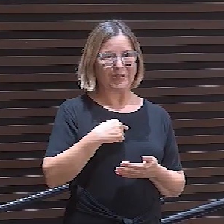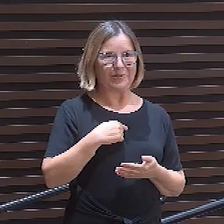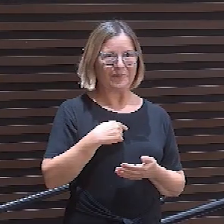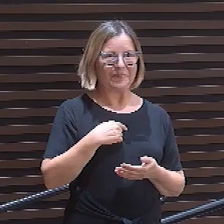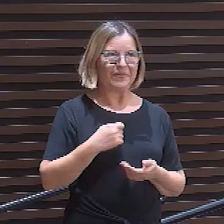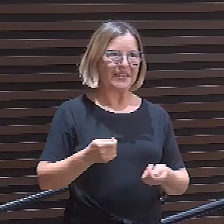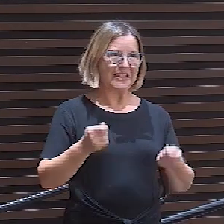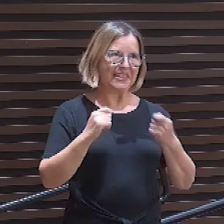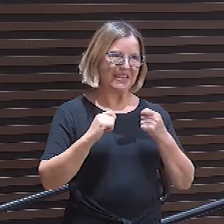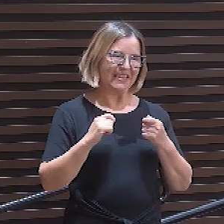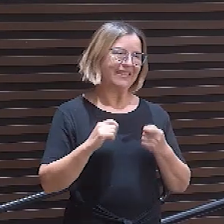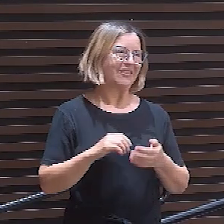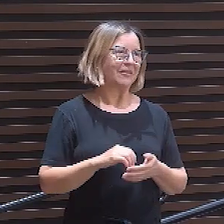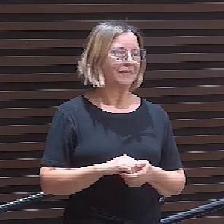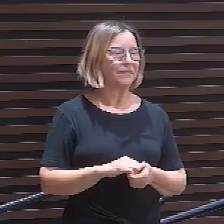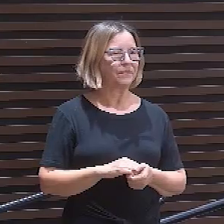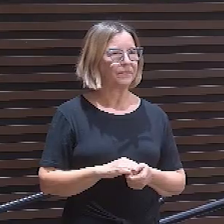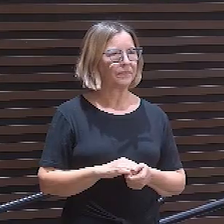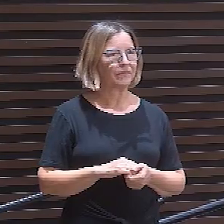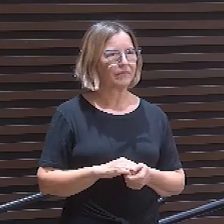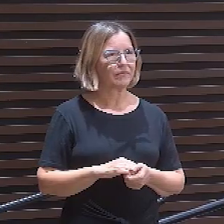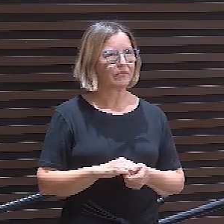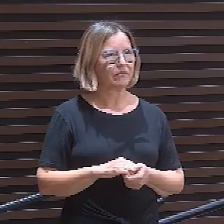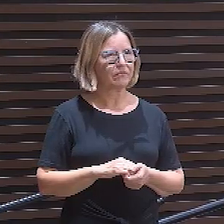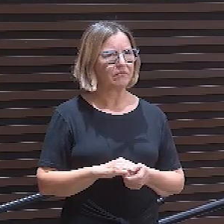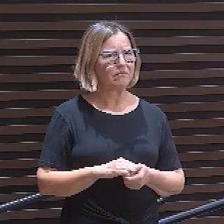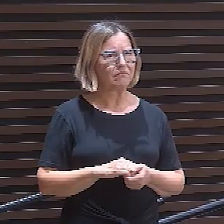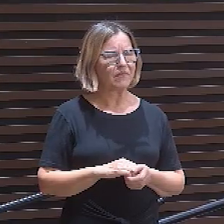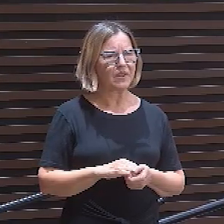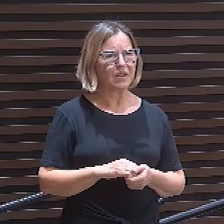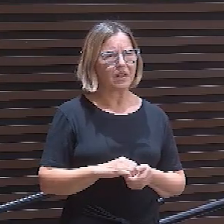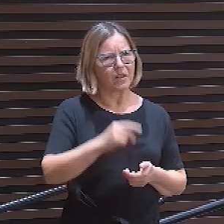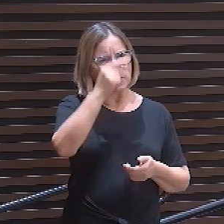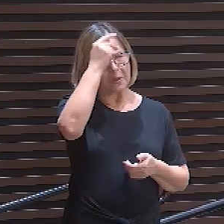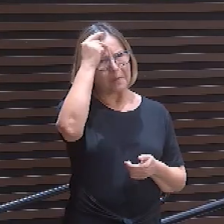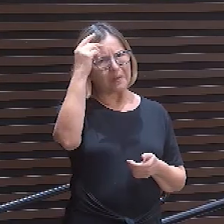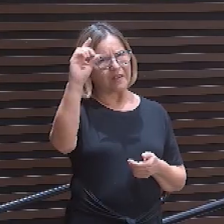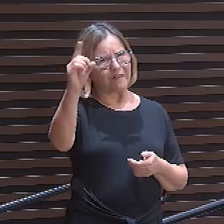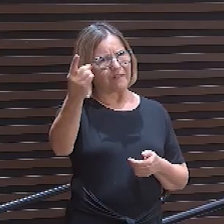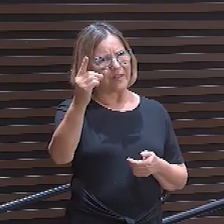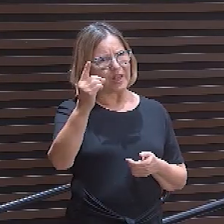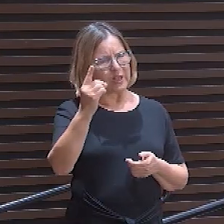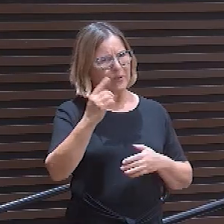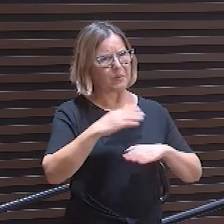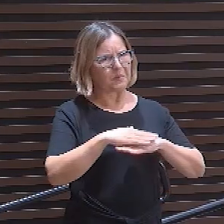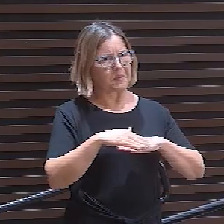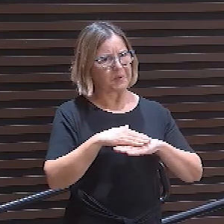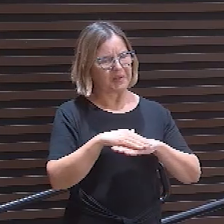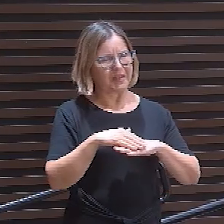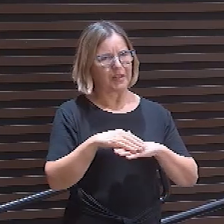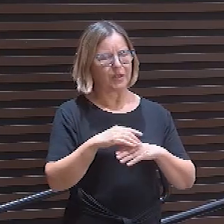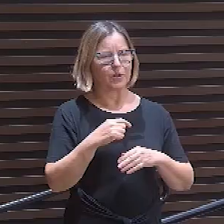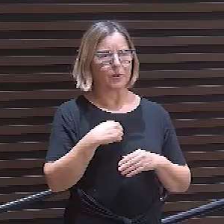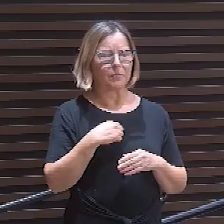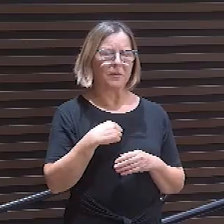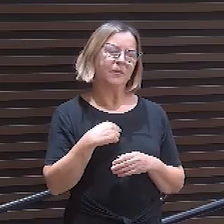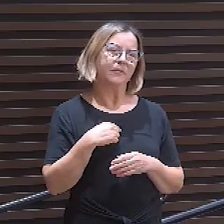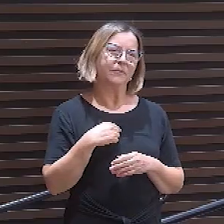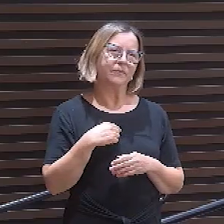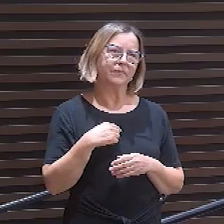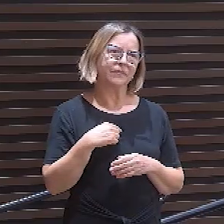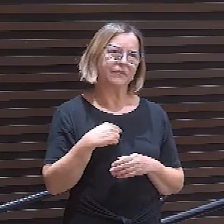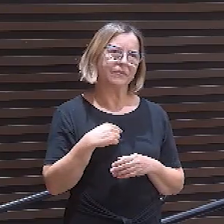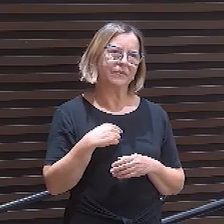Alguém veio comentar comigo, há 2 semanas ali atrás, sobre a liturgia da missa, celebrada